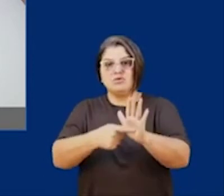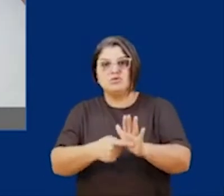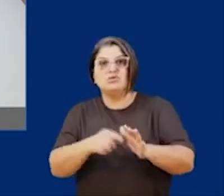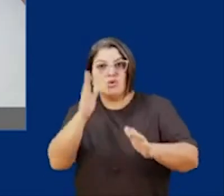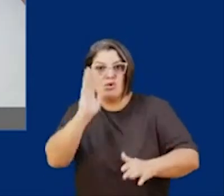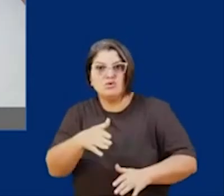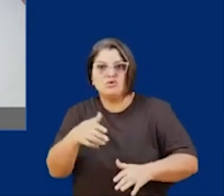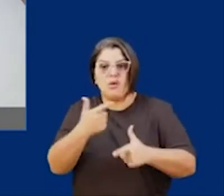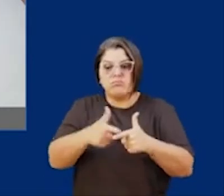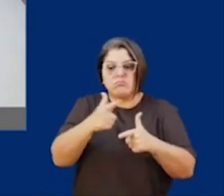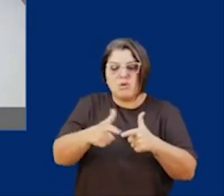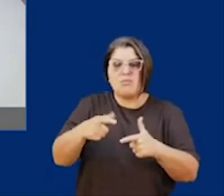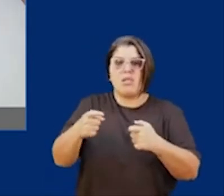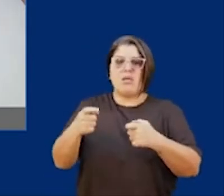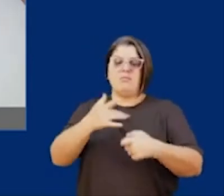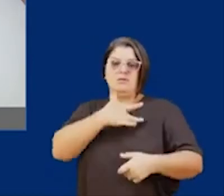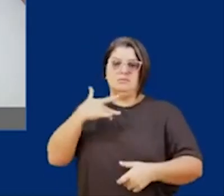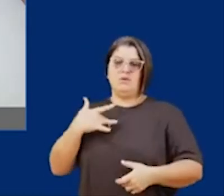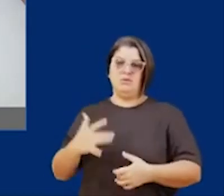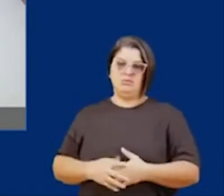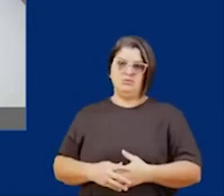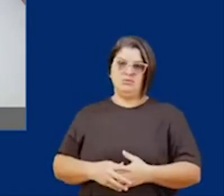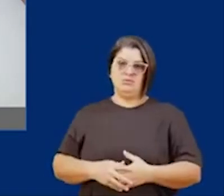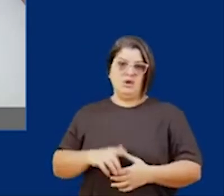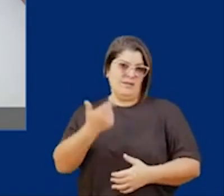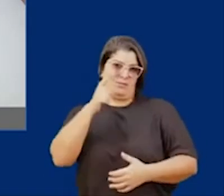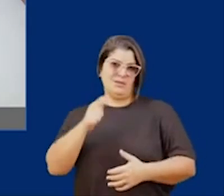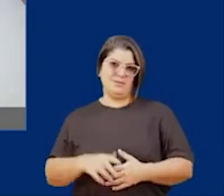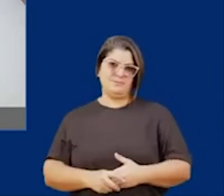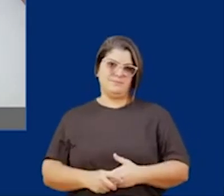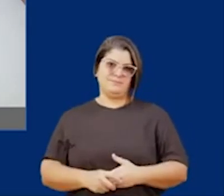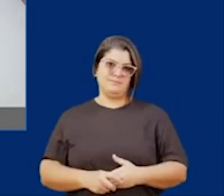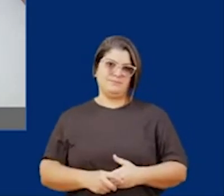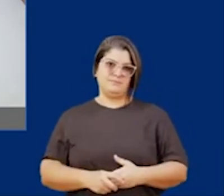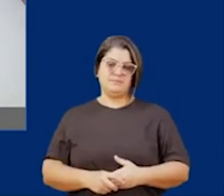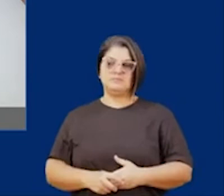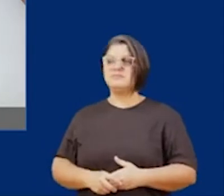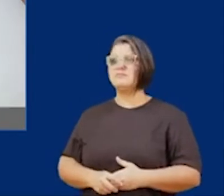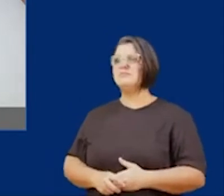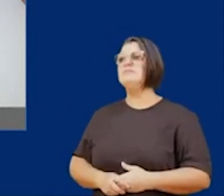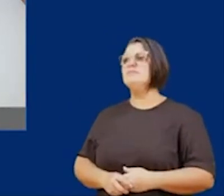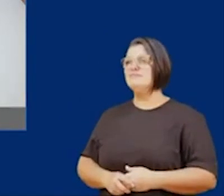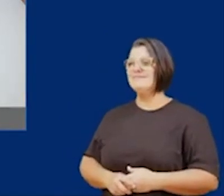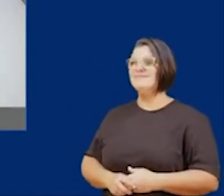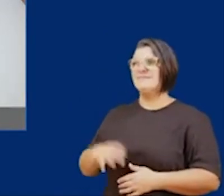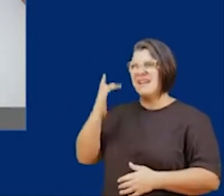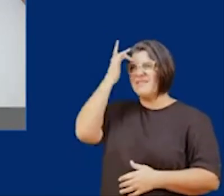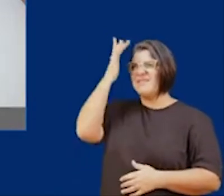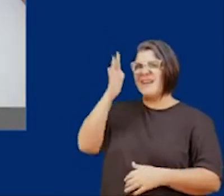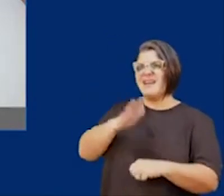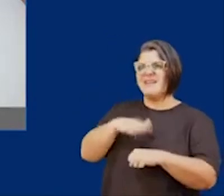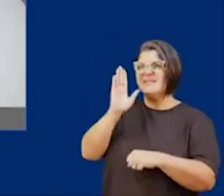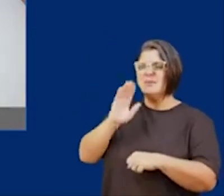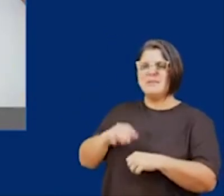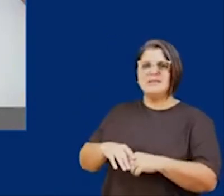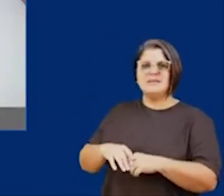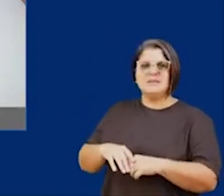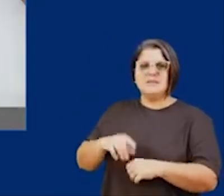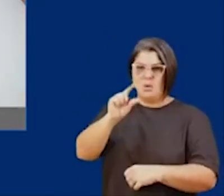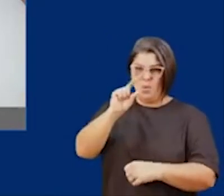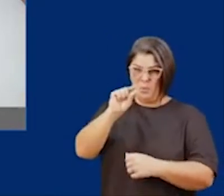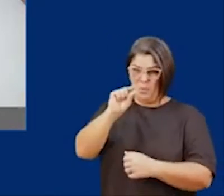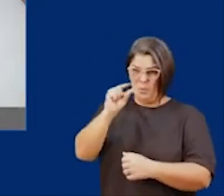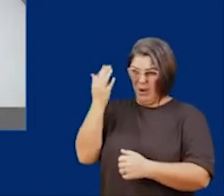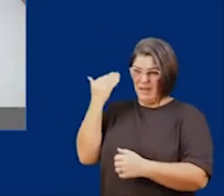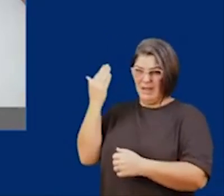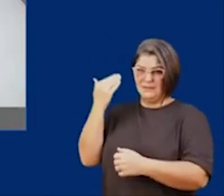Certo, a dele foi, acho que fica mais fácil assim, né, Porque até então, até pouco tempo atrás, a gente não ouvia muito falar de